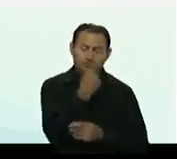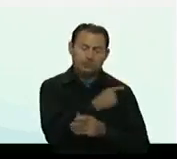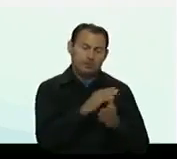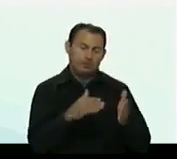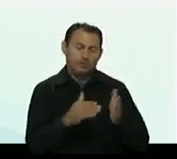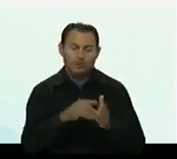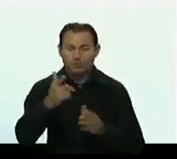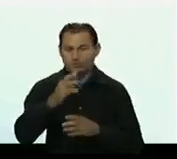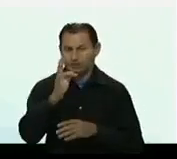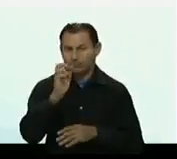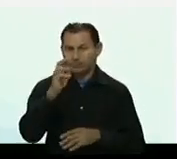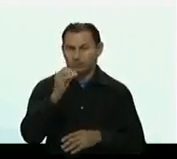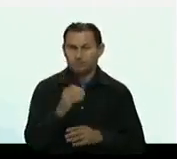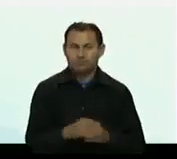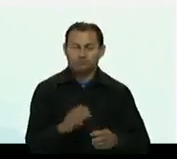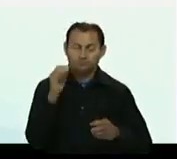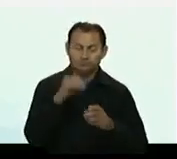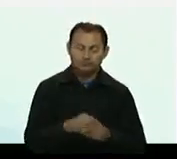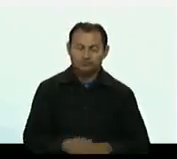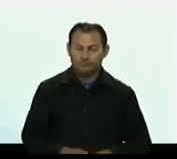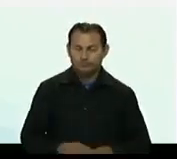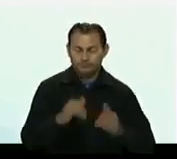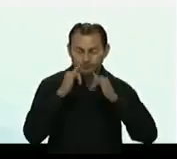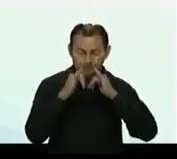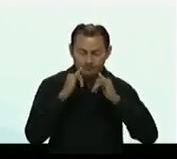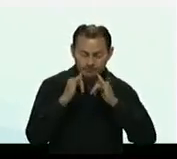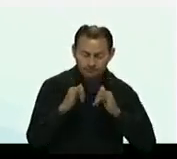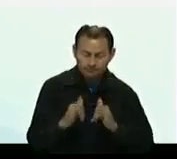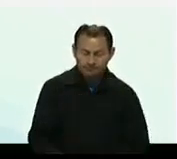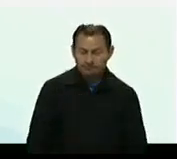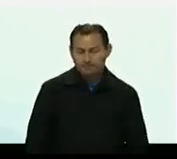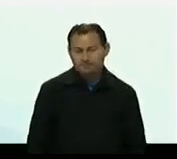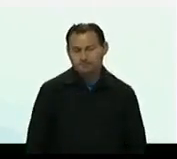outra função. Então, colocando assim esses dados